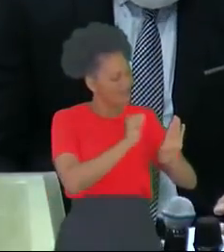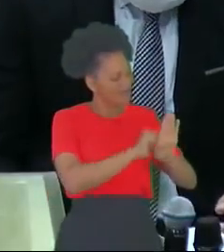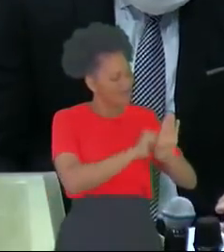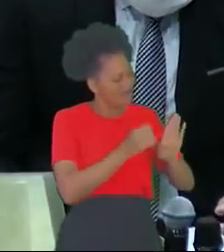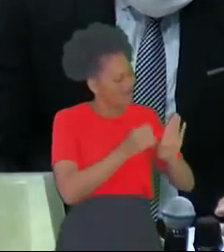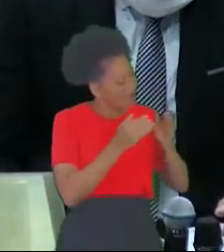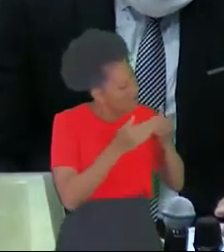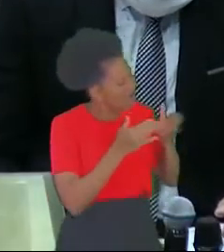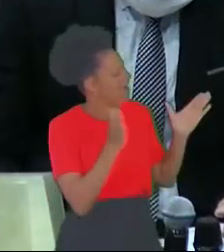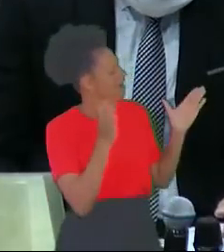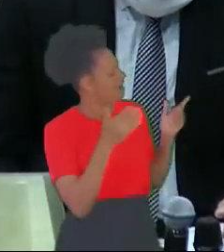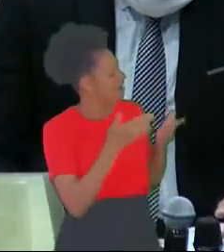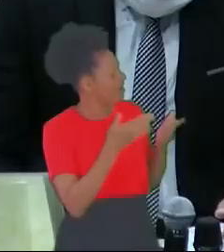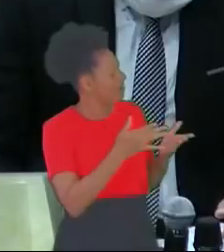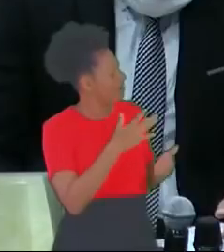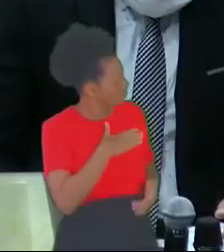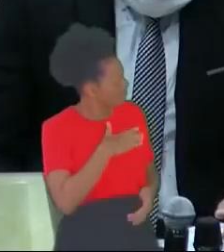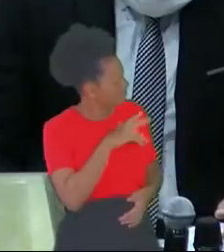irmã minha,